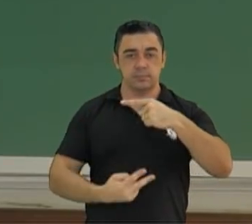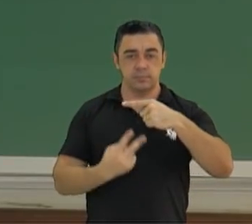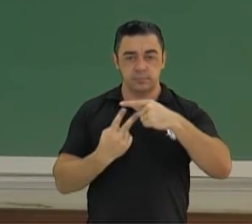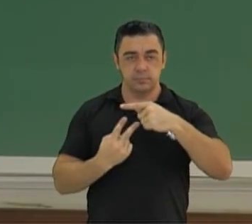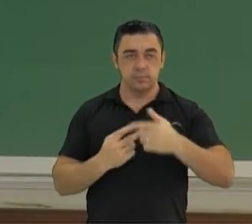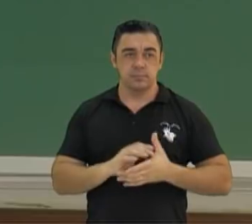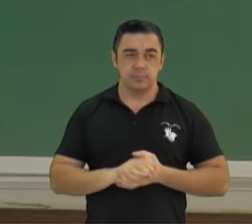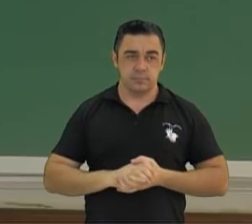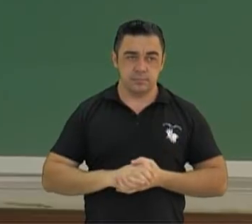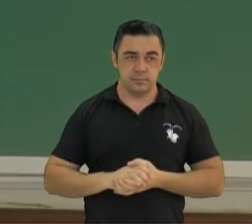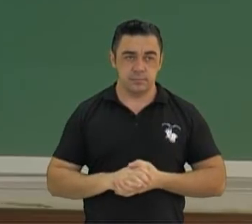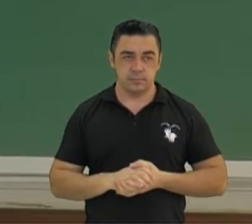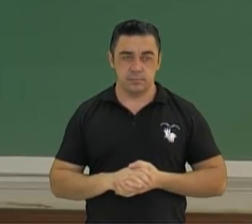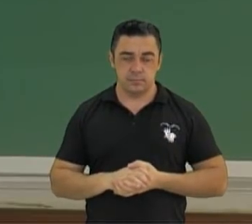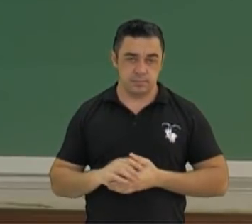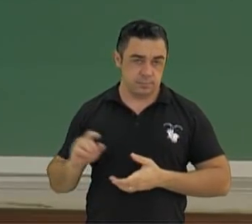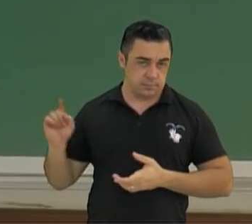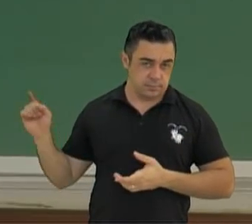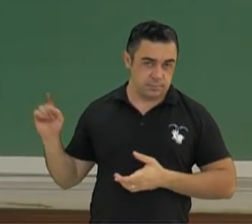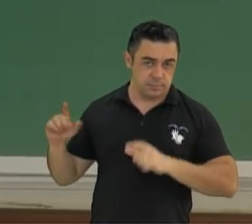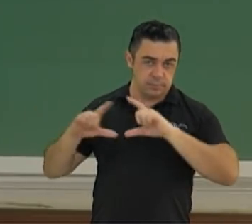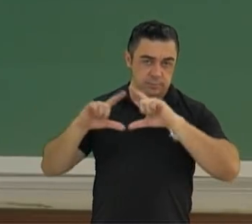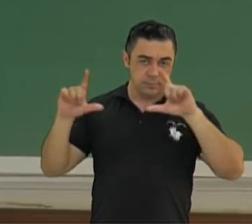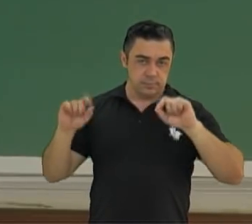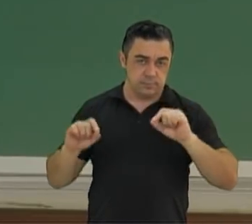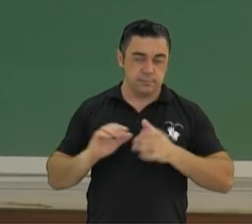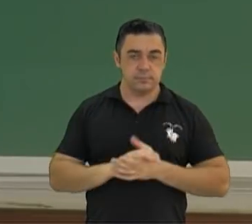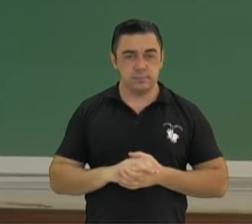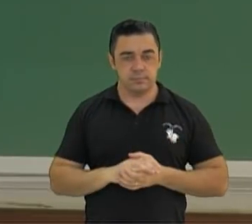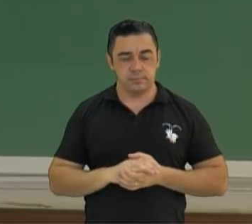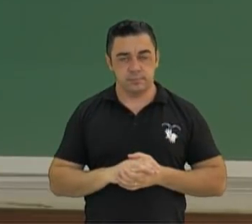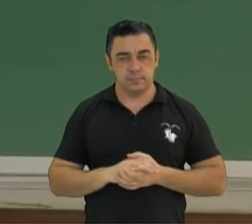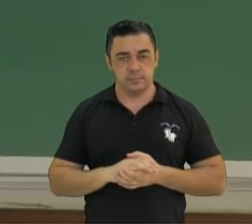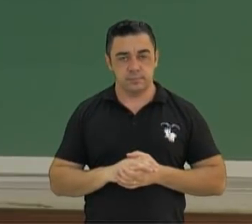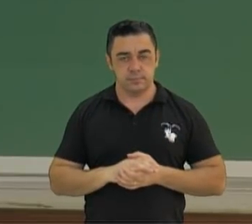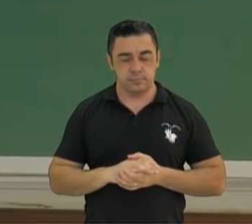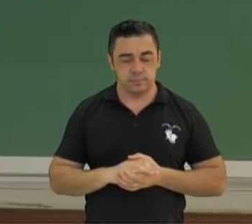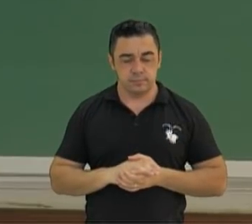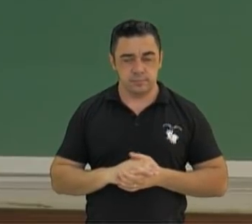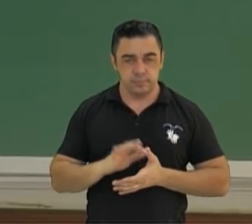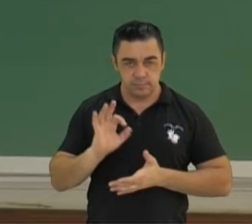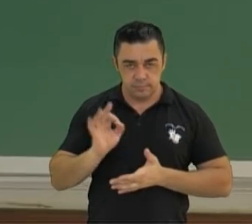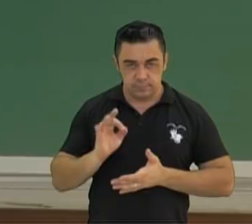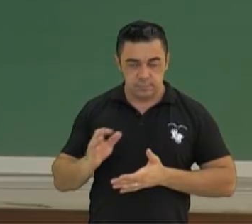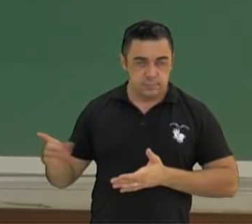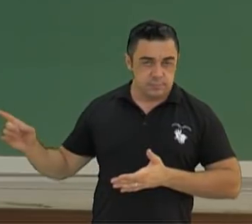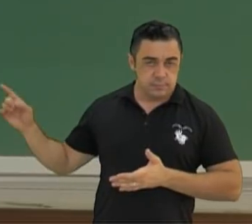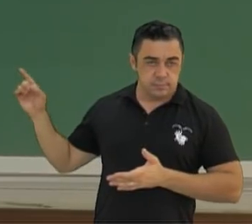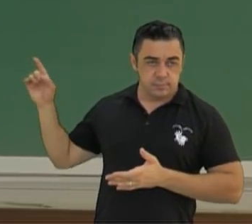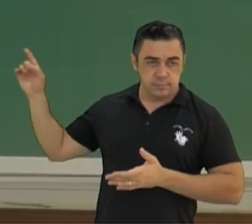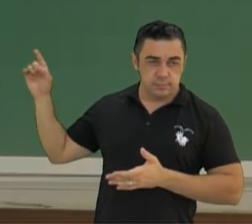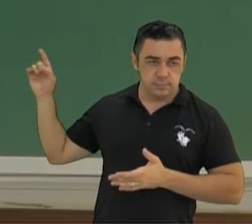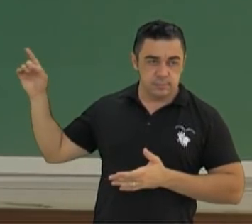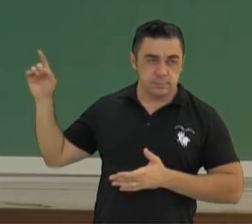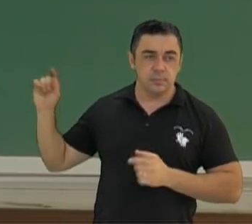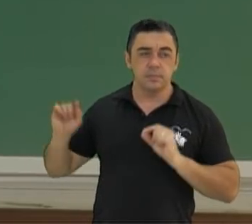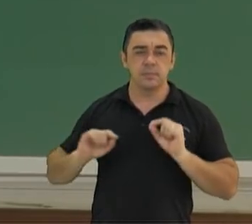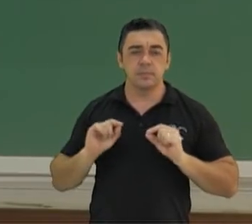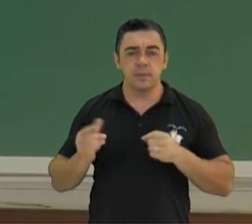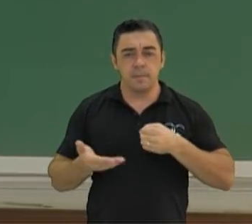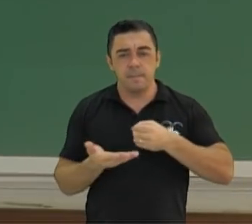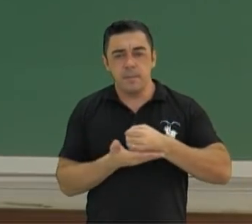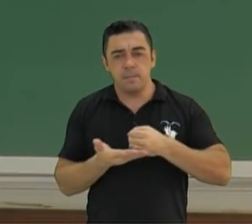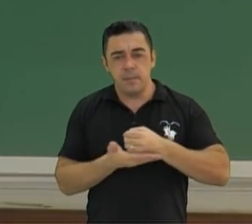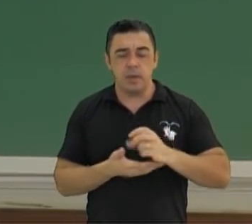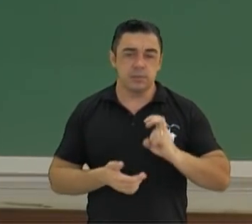triângulo, a gente faz com esta fórmula, base vezes a altura divididos por 2. quem é a nossa base? A